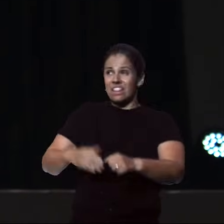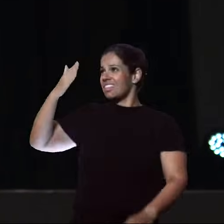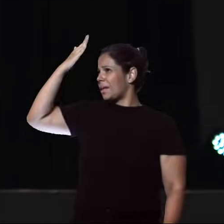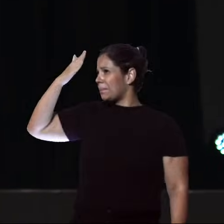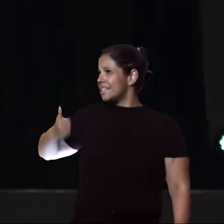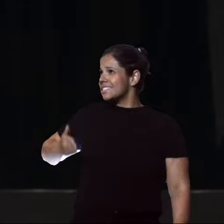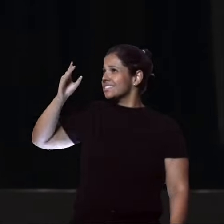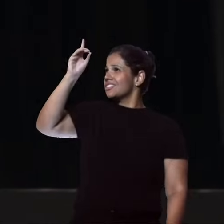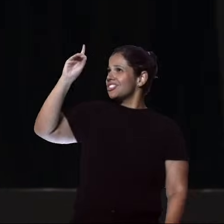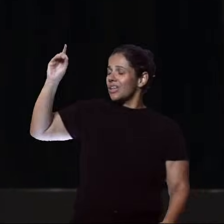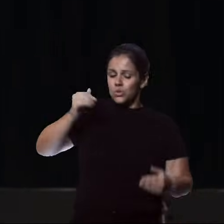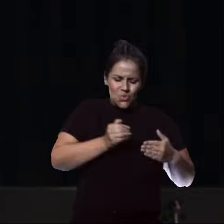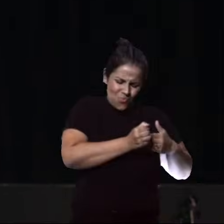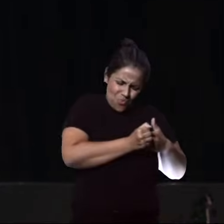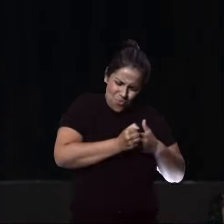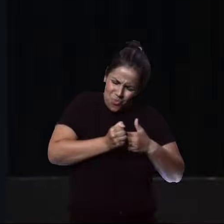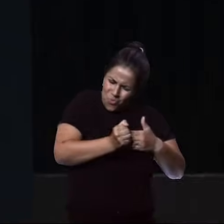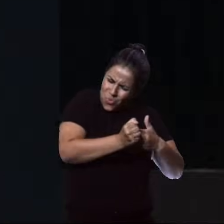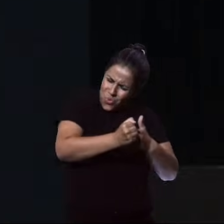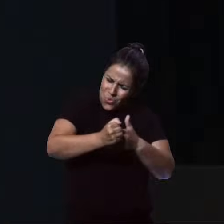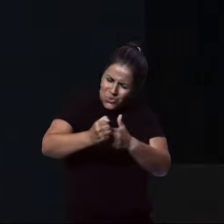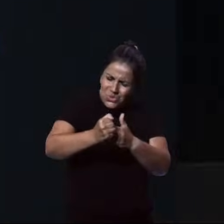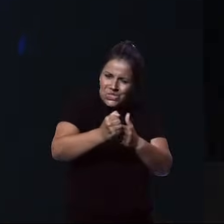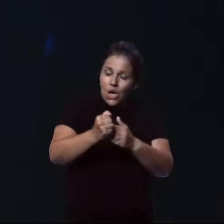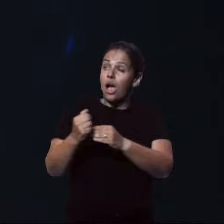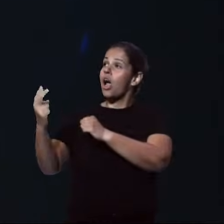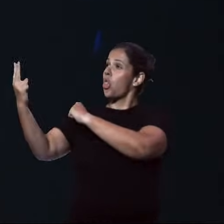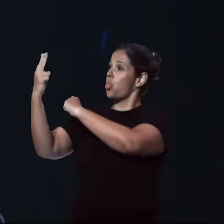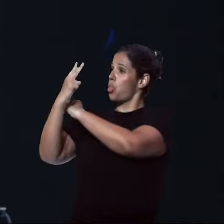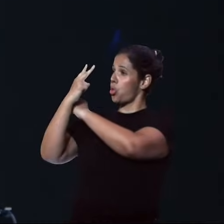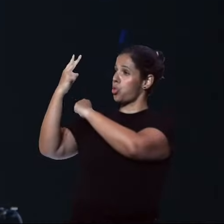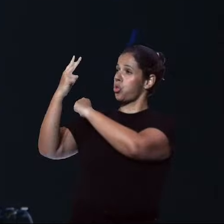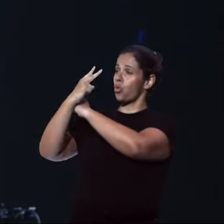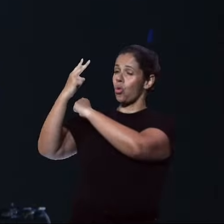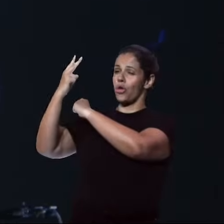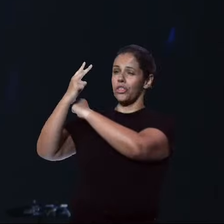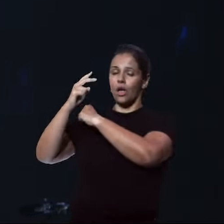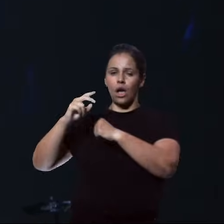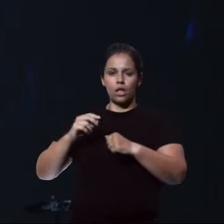te direcionando, te cobrindo, te dando o chão também para você pisar.